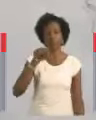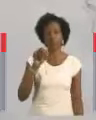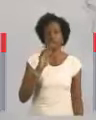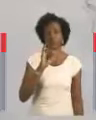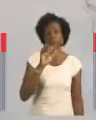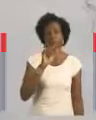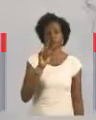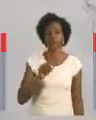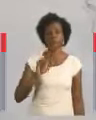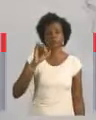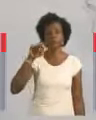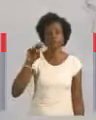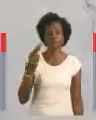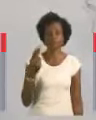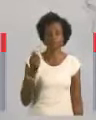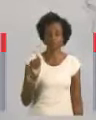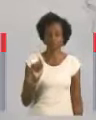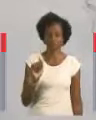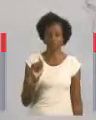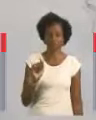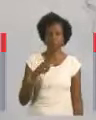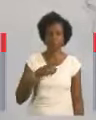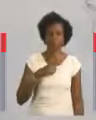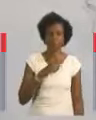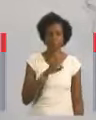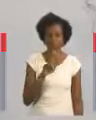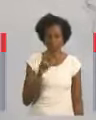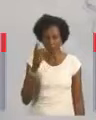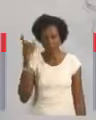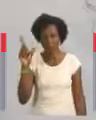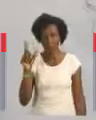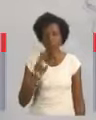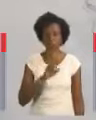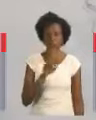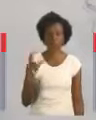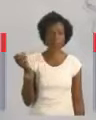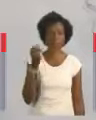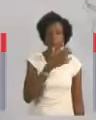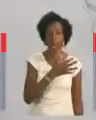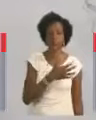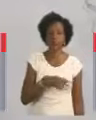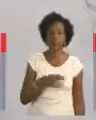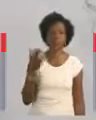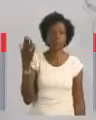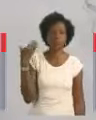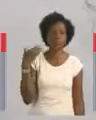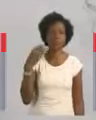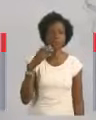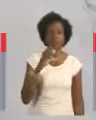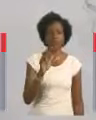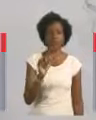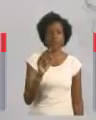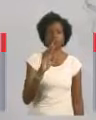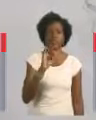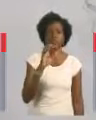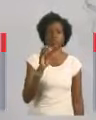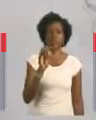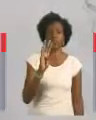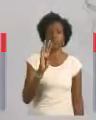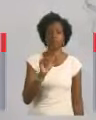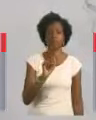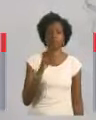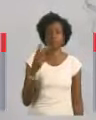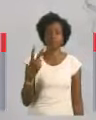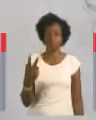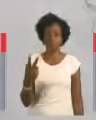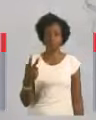congílio na verdade do a escola tinha outro nome é seu nome o nome novo era isso em qual Carioba dois que fica na